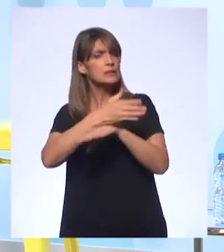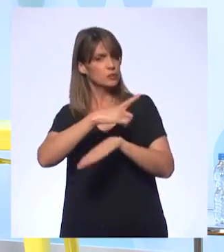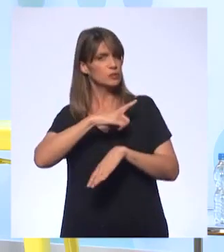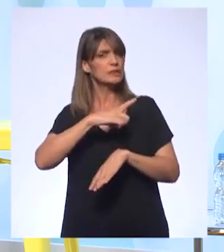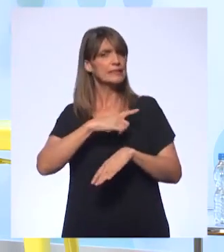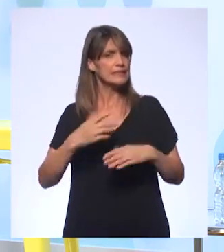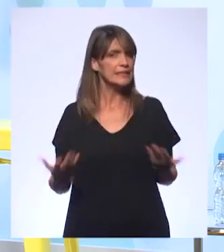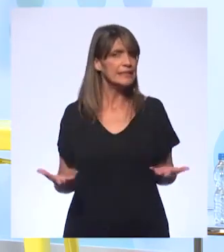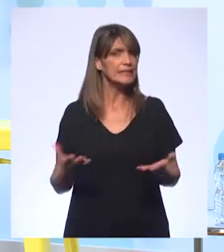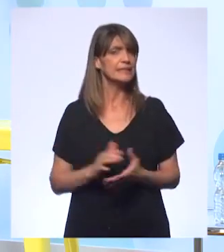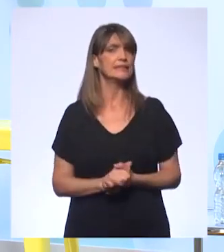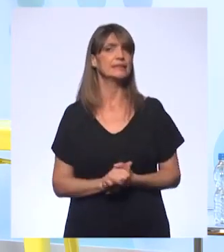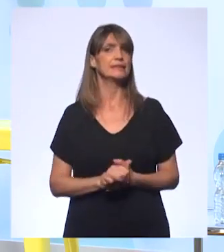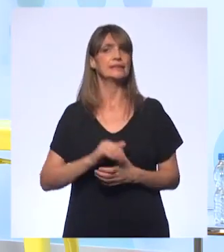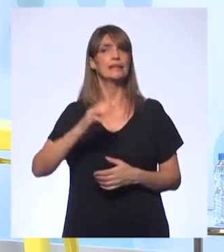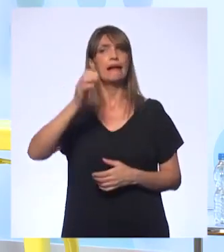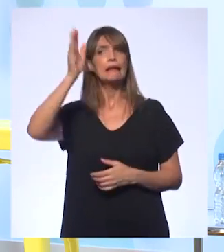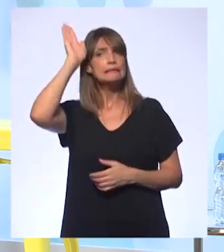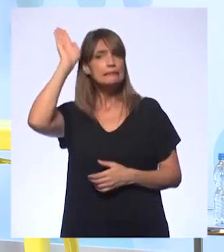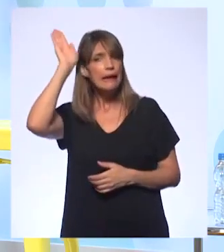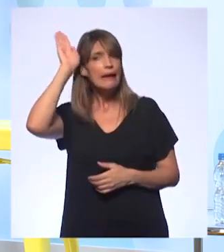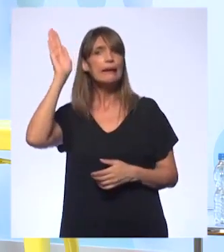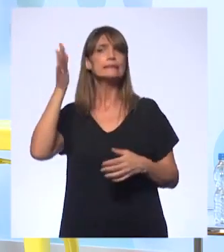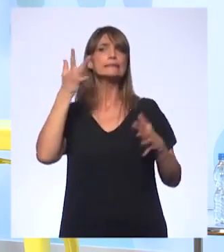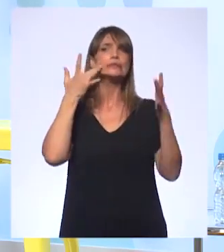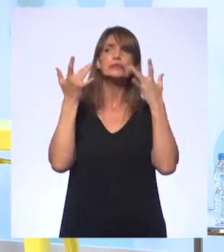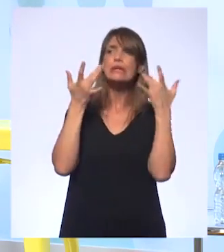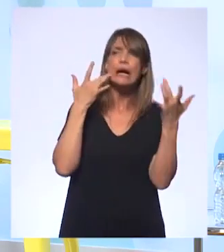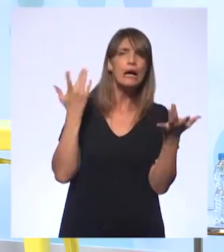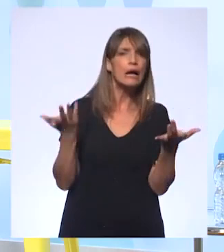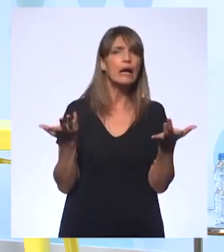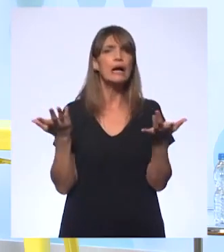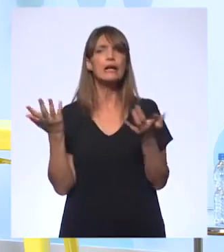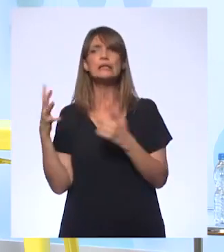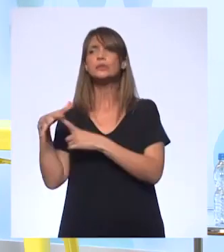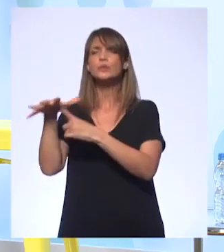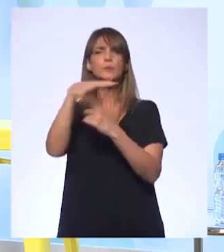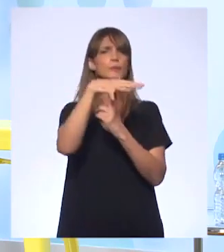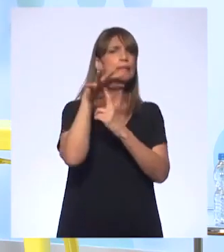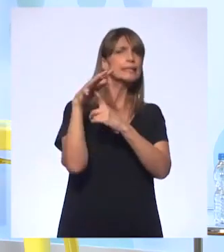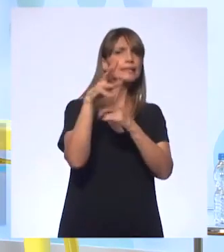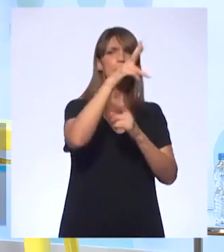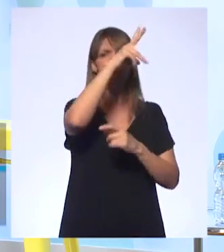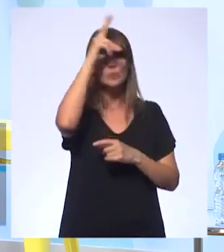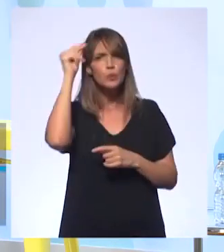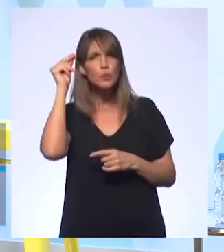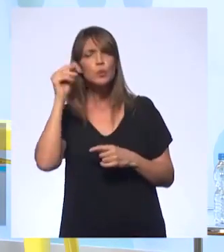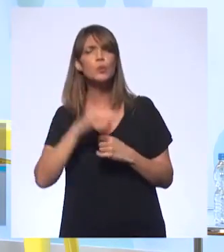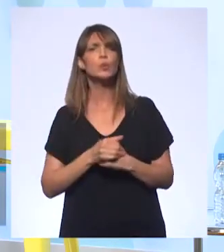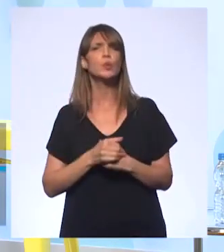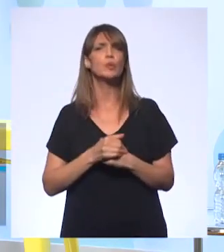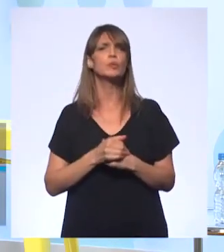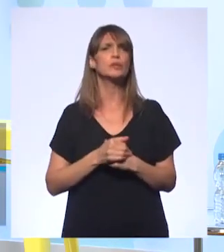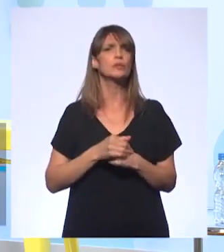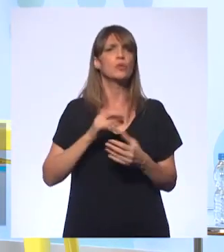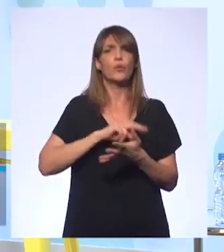aí SESC, teatros, né, praças públicas, aparato público em que possa